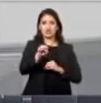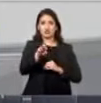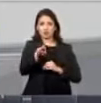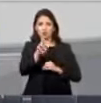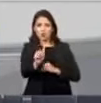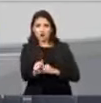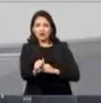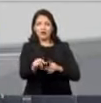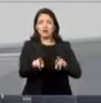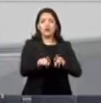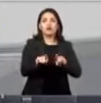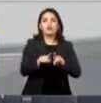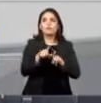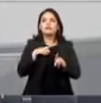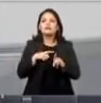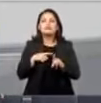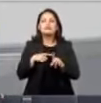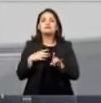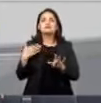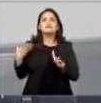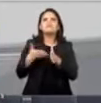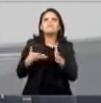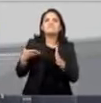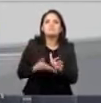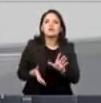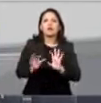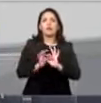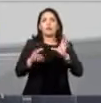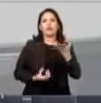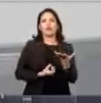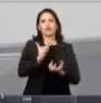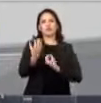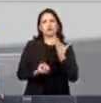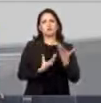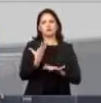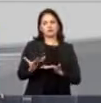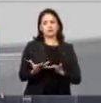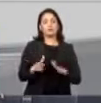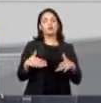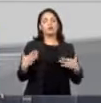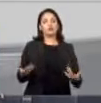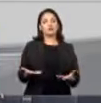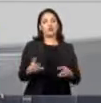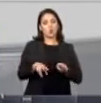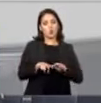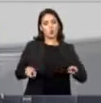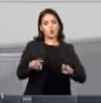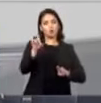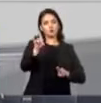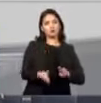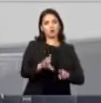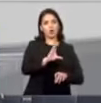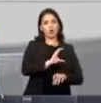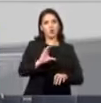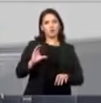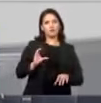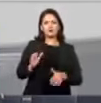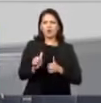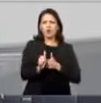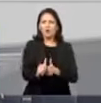e da produção brasileira. A mesa diretora da comissão acompanha com